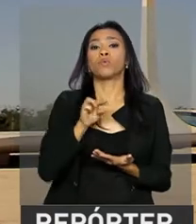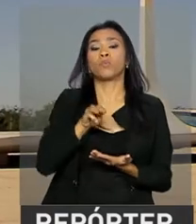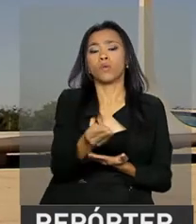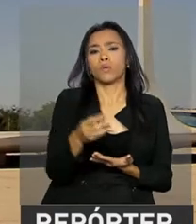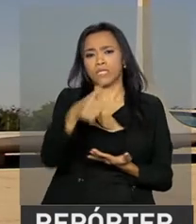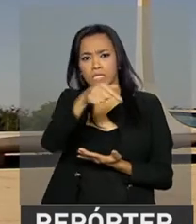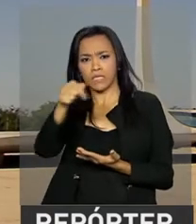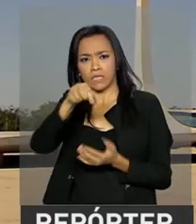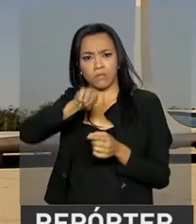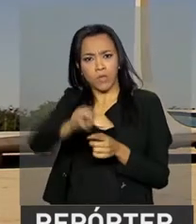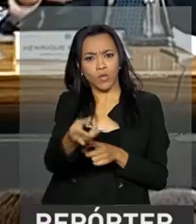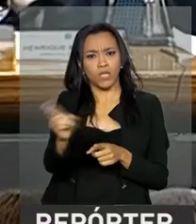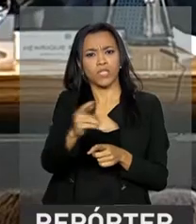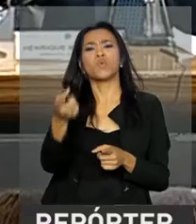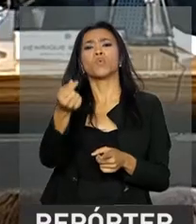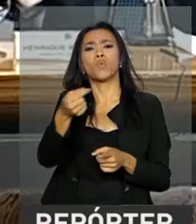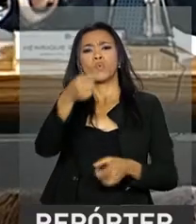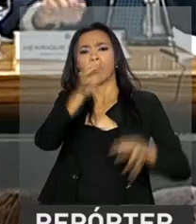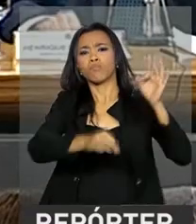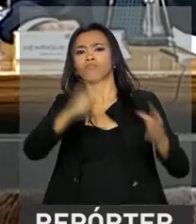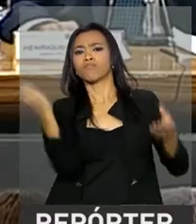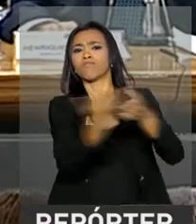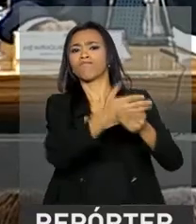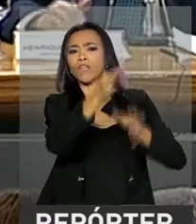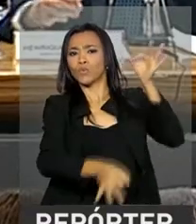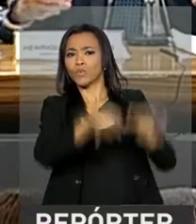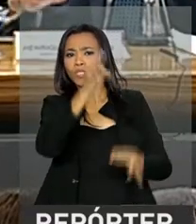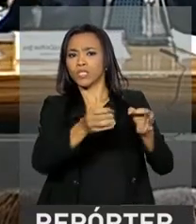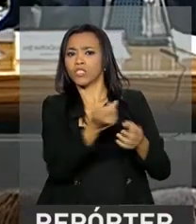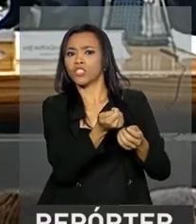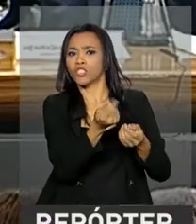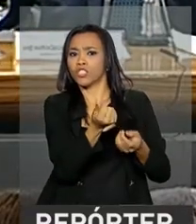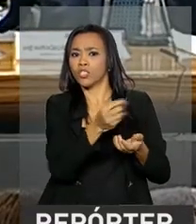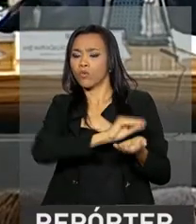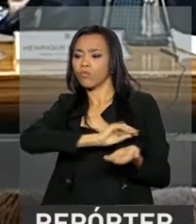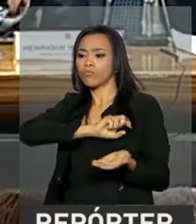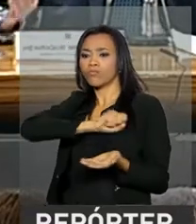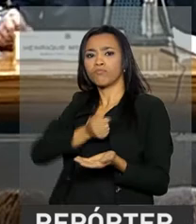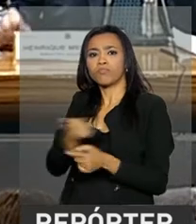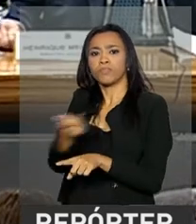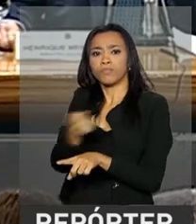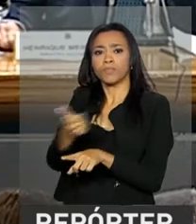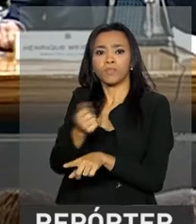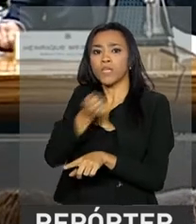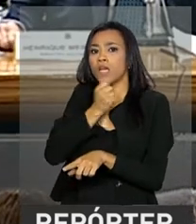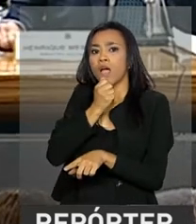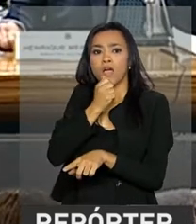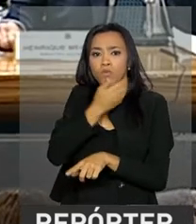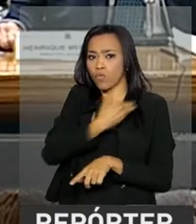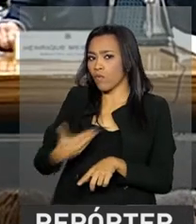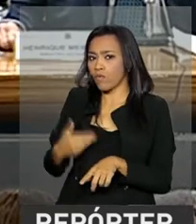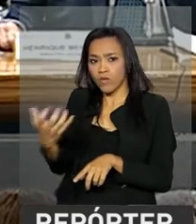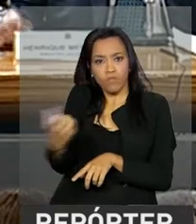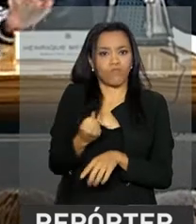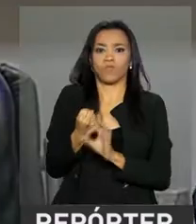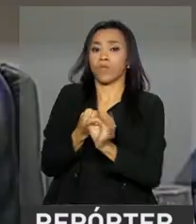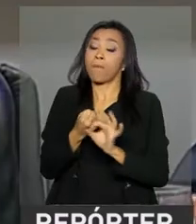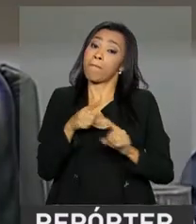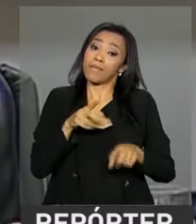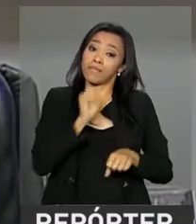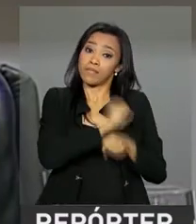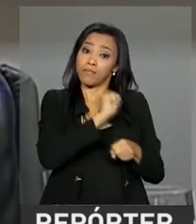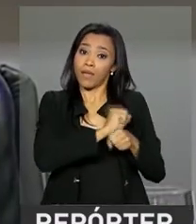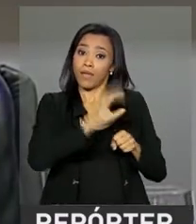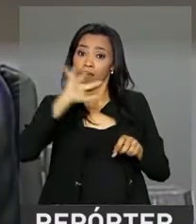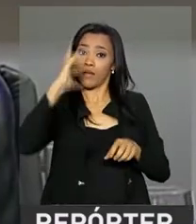com depósitos judiciais que não foram sacados há mais de dois anos mas como depende de decisão da justiça